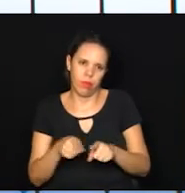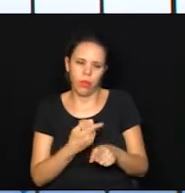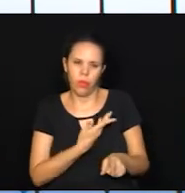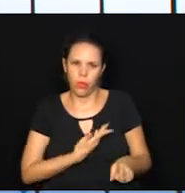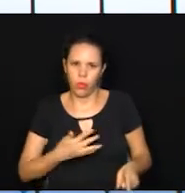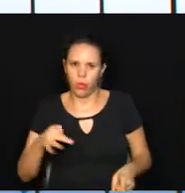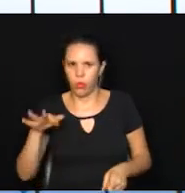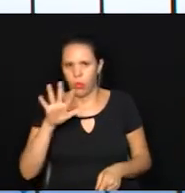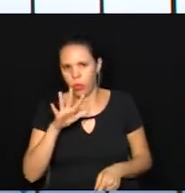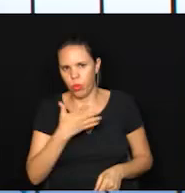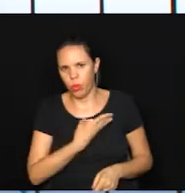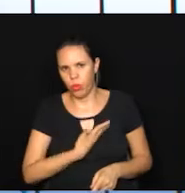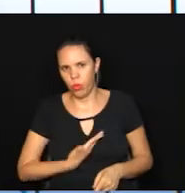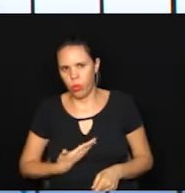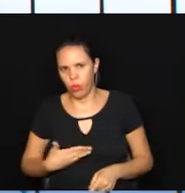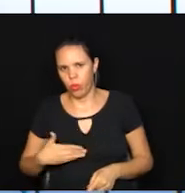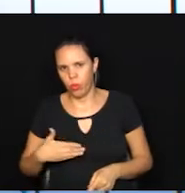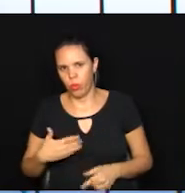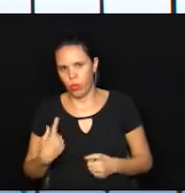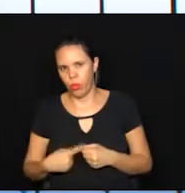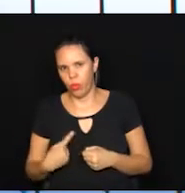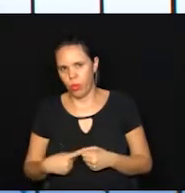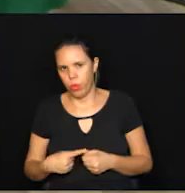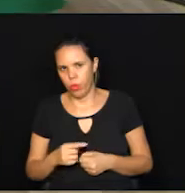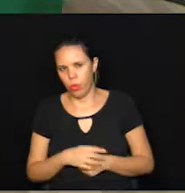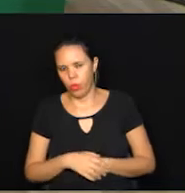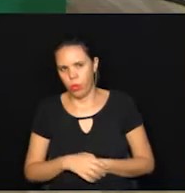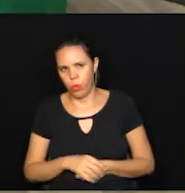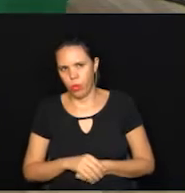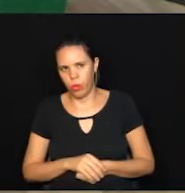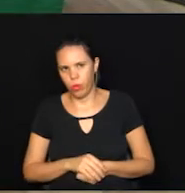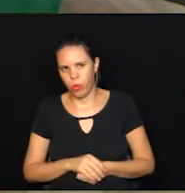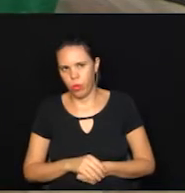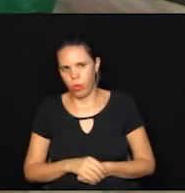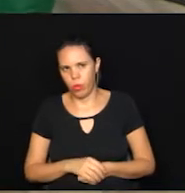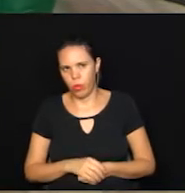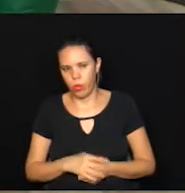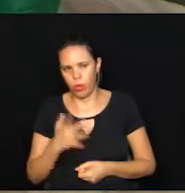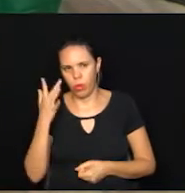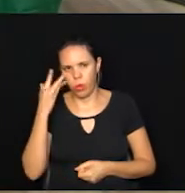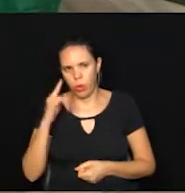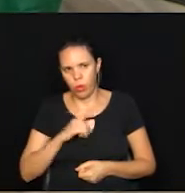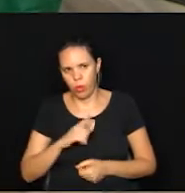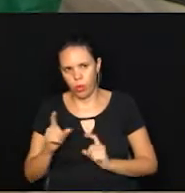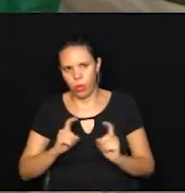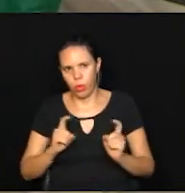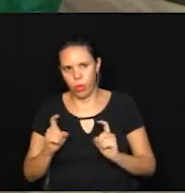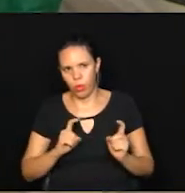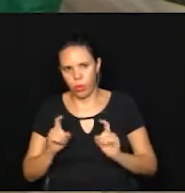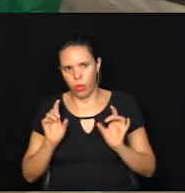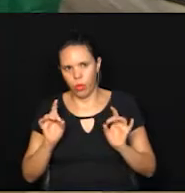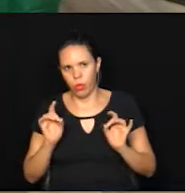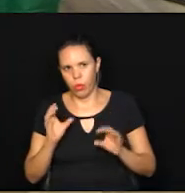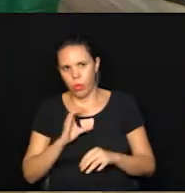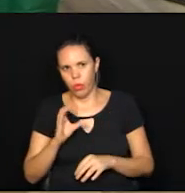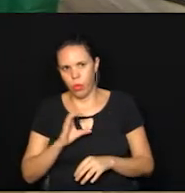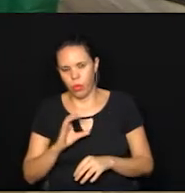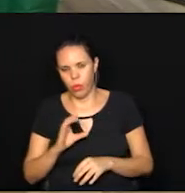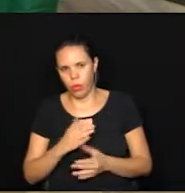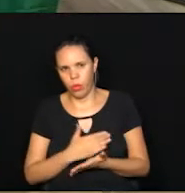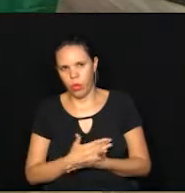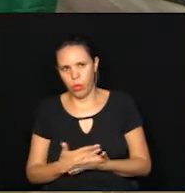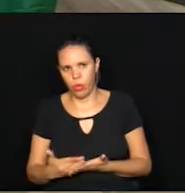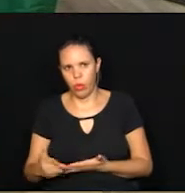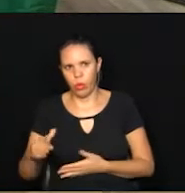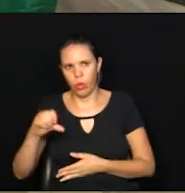governo federal quanto do governo municipal. Agora, Mirna Abreu, amanhã nós temos a reunião extraordinária,